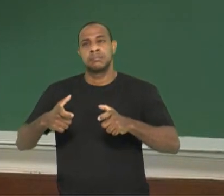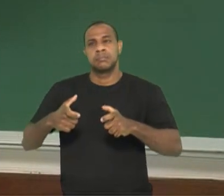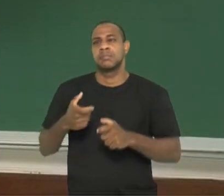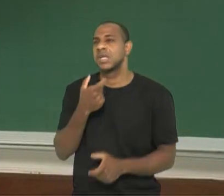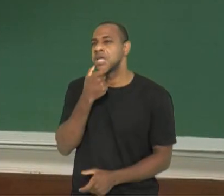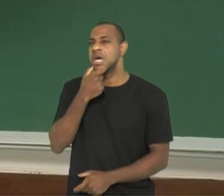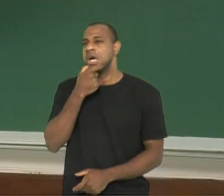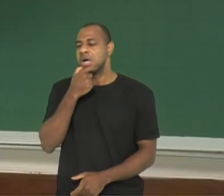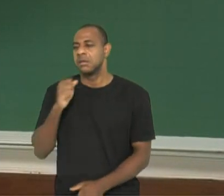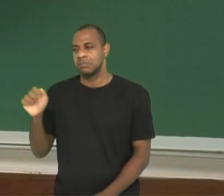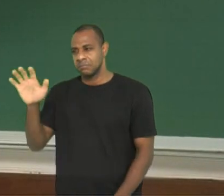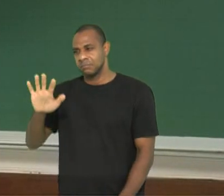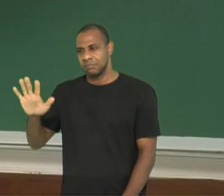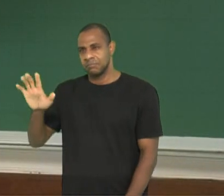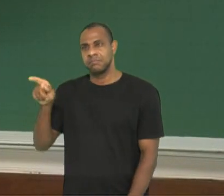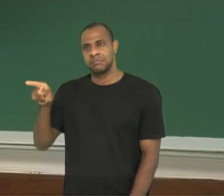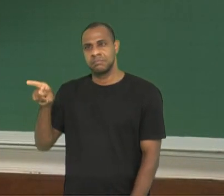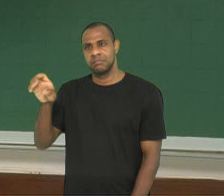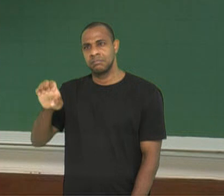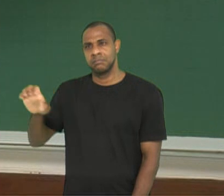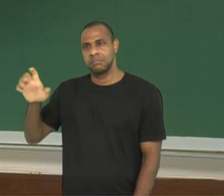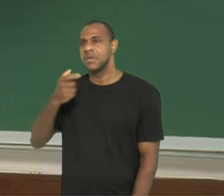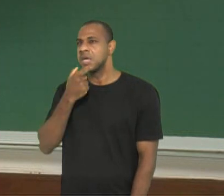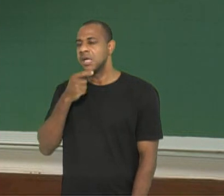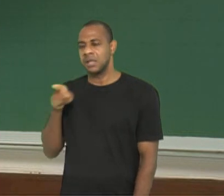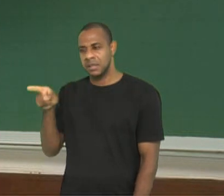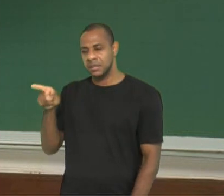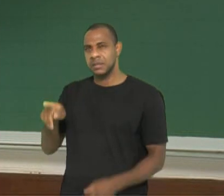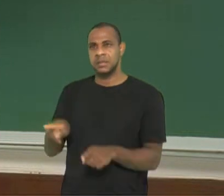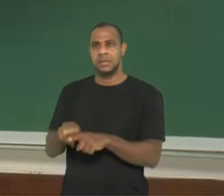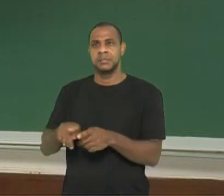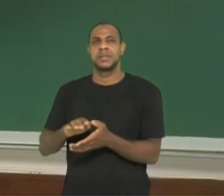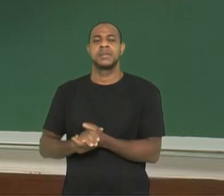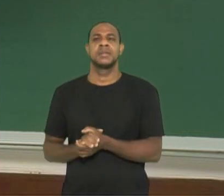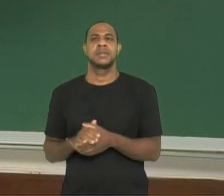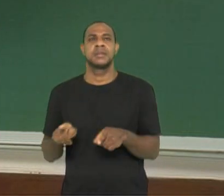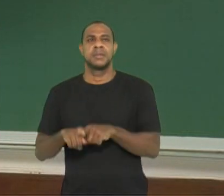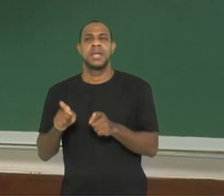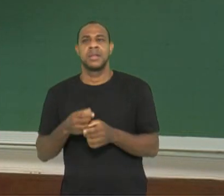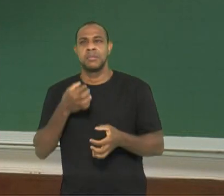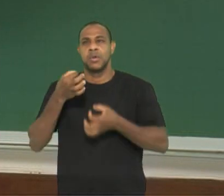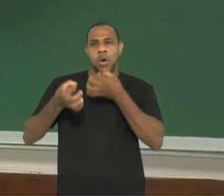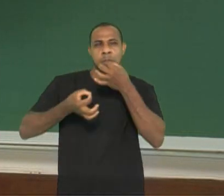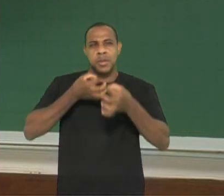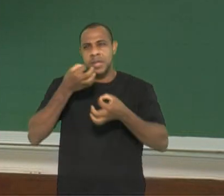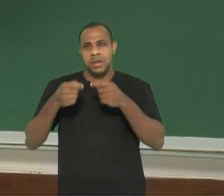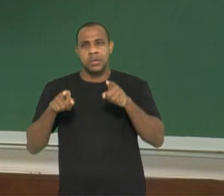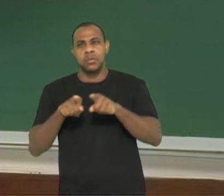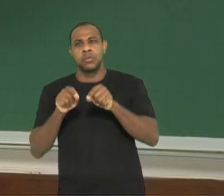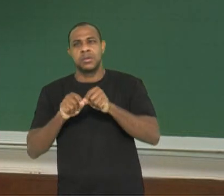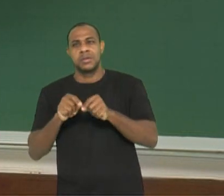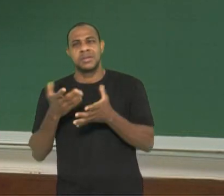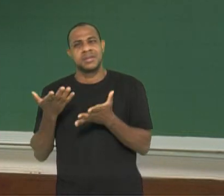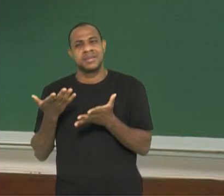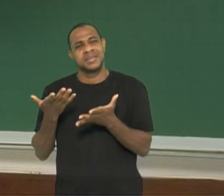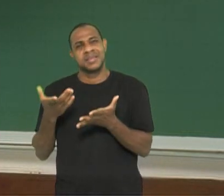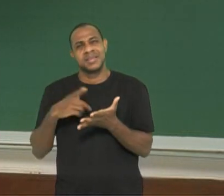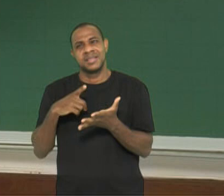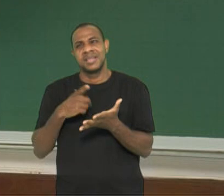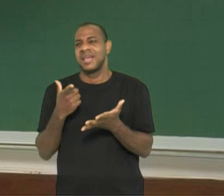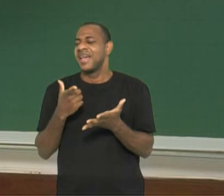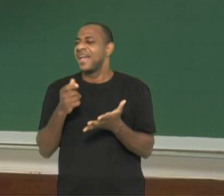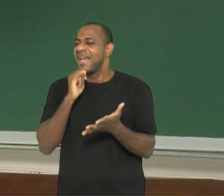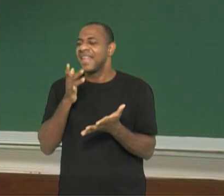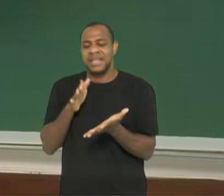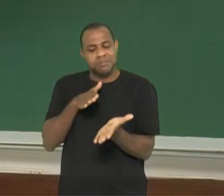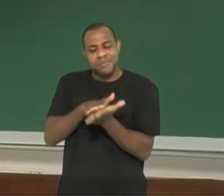ápice da sua concepção plástica na década de 60 nos Estados Unidos. Era uma crítica exatamente àquele consumo desenfreado, aquela coisa que você comprava sem